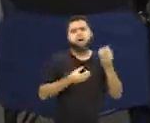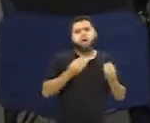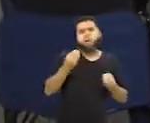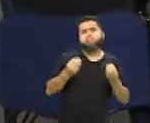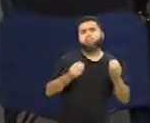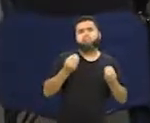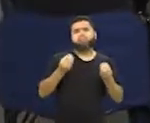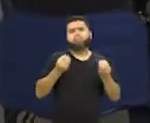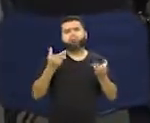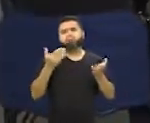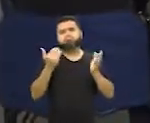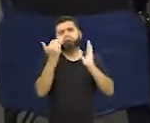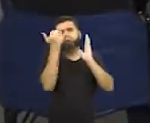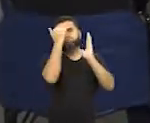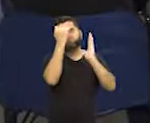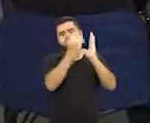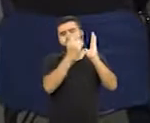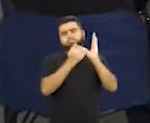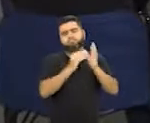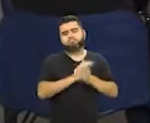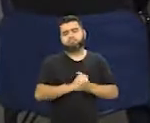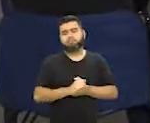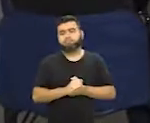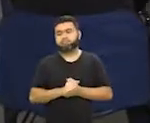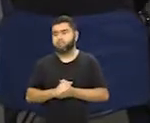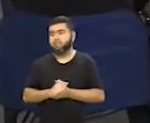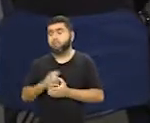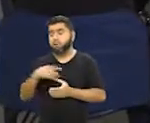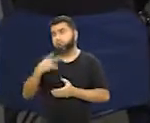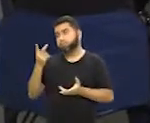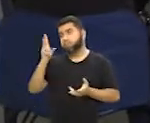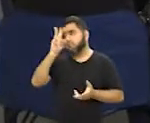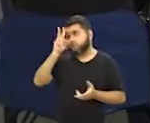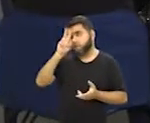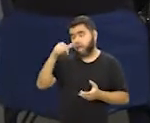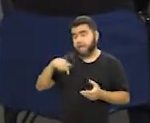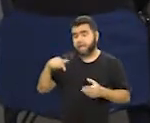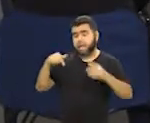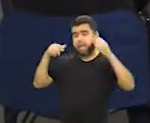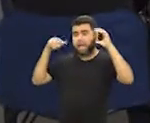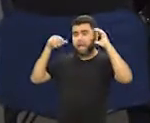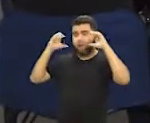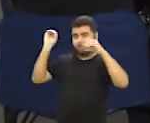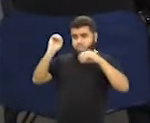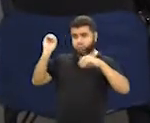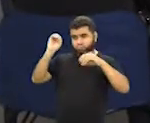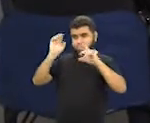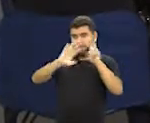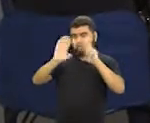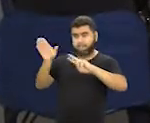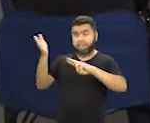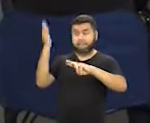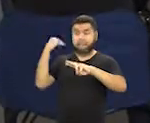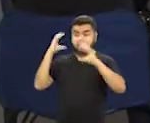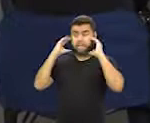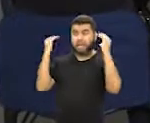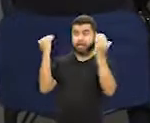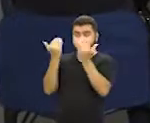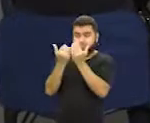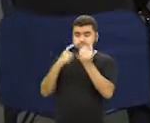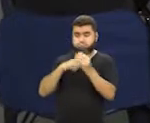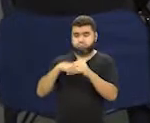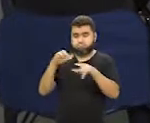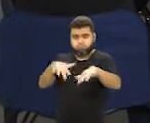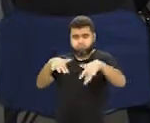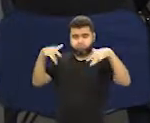Executivo, para este plano? Eu estava lembrando que nós tivemos aqui na Câmara Municipal, na semana passada,